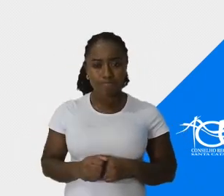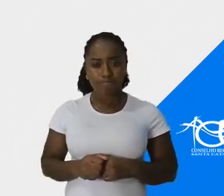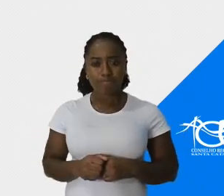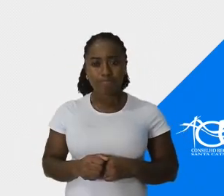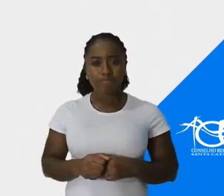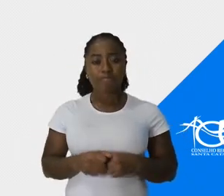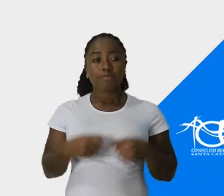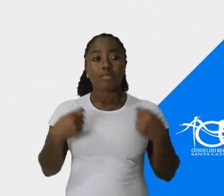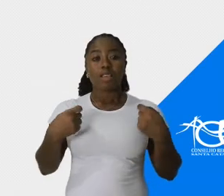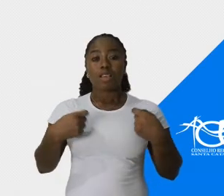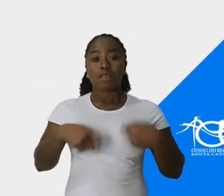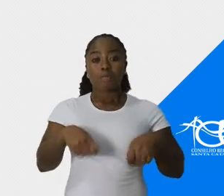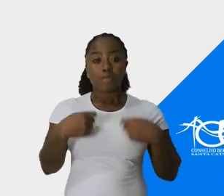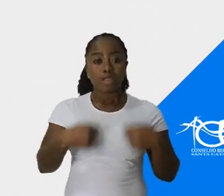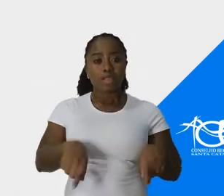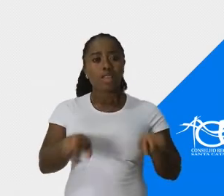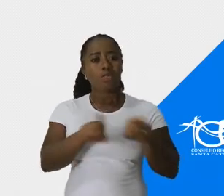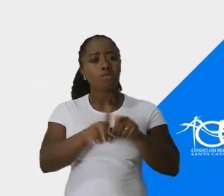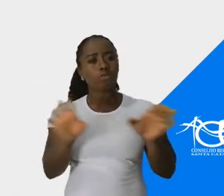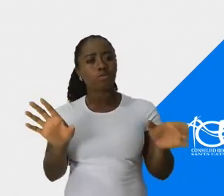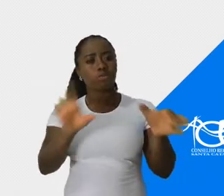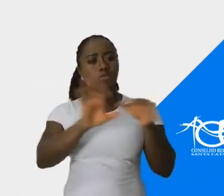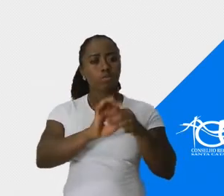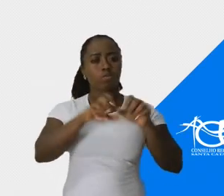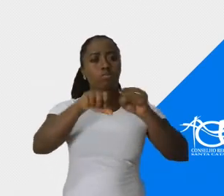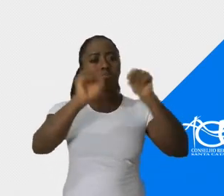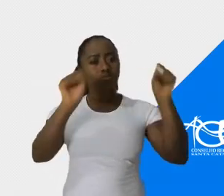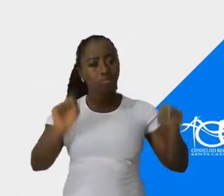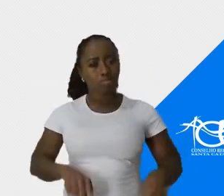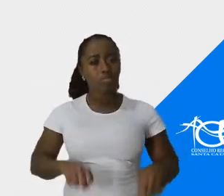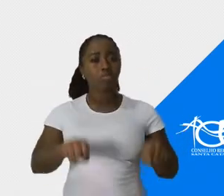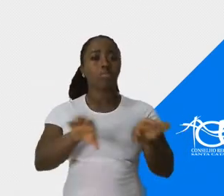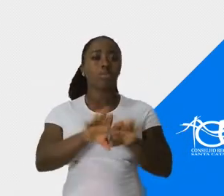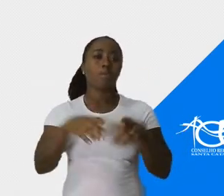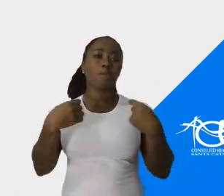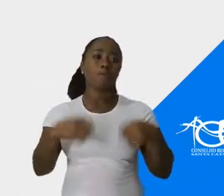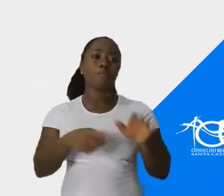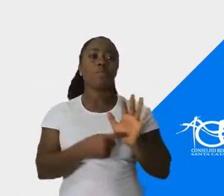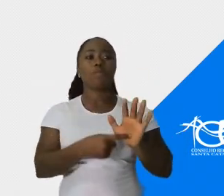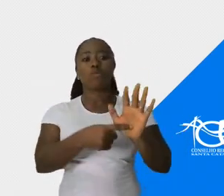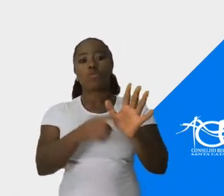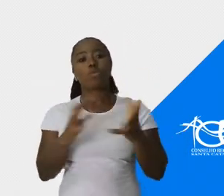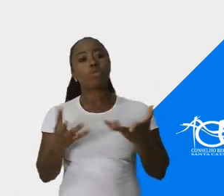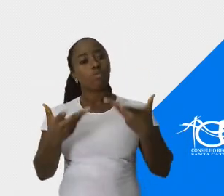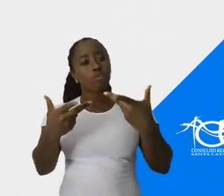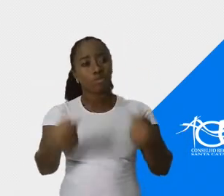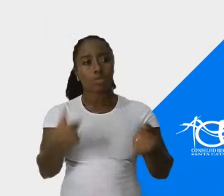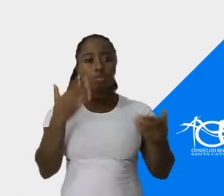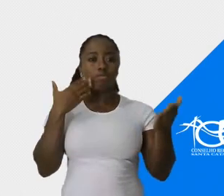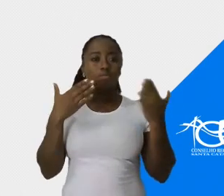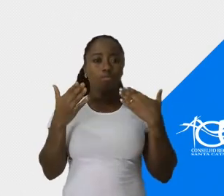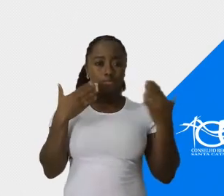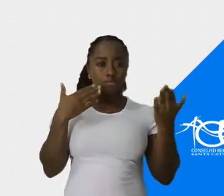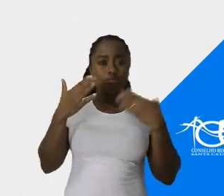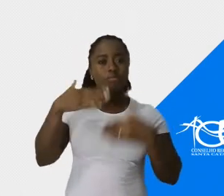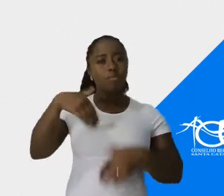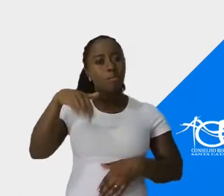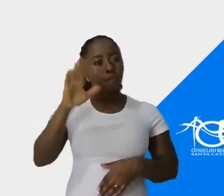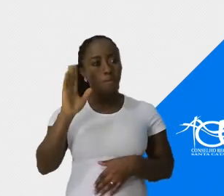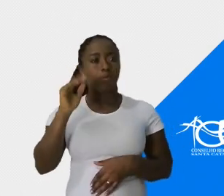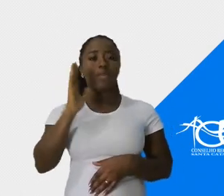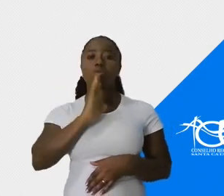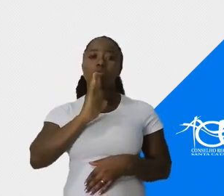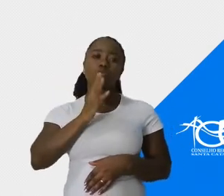você precisa demonstrar algumas habilidades psicológicas. Uma das mais conhecidas, até porque é um dos primeiros processos